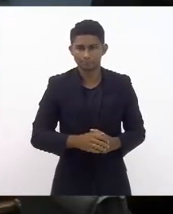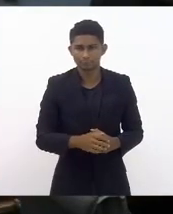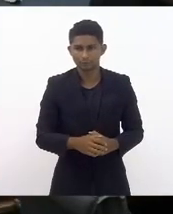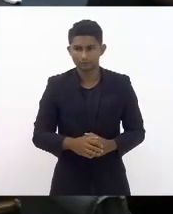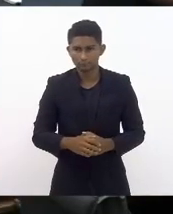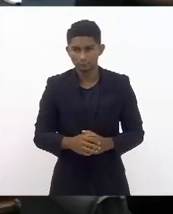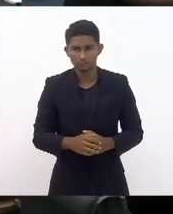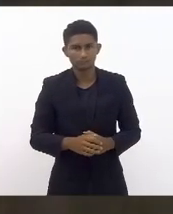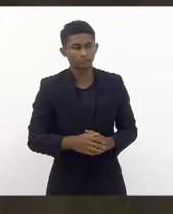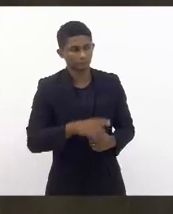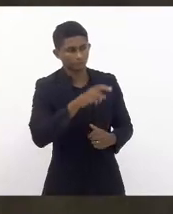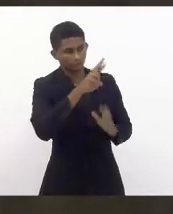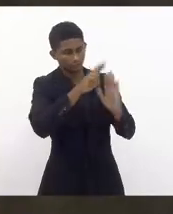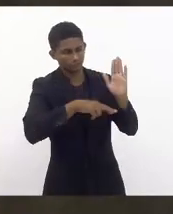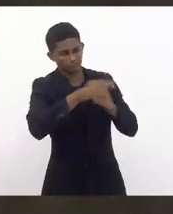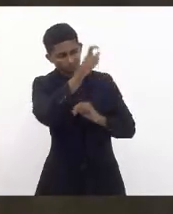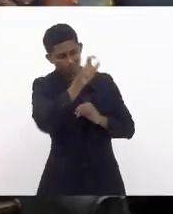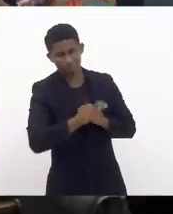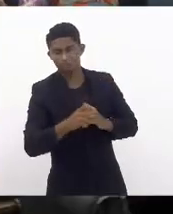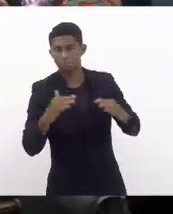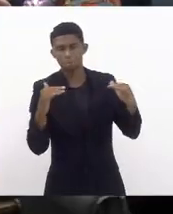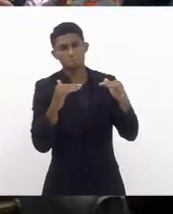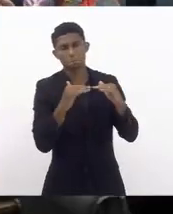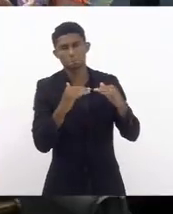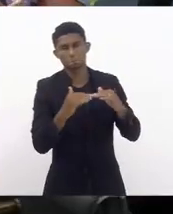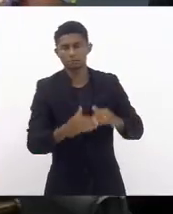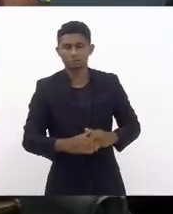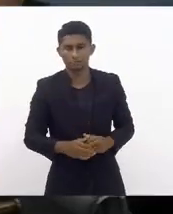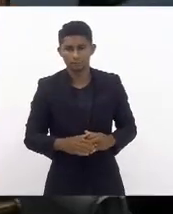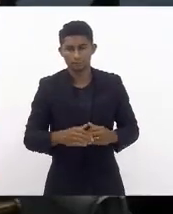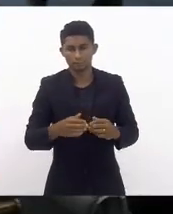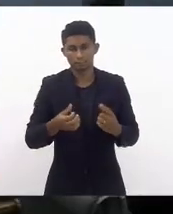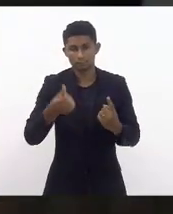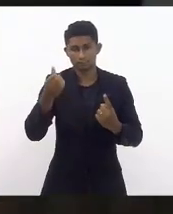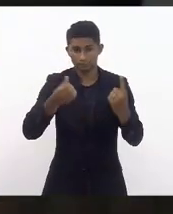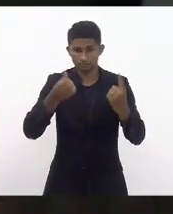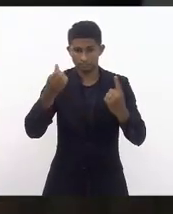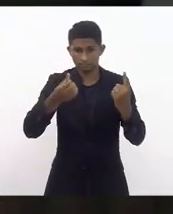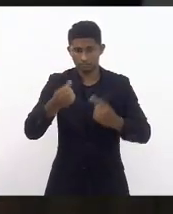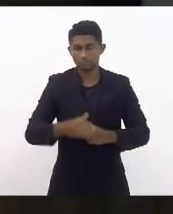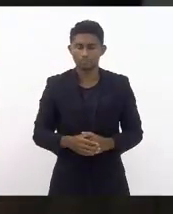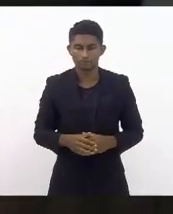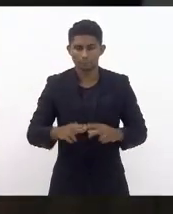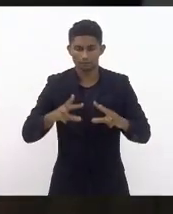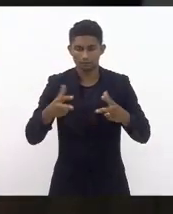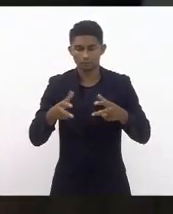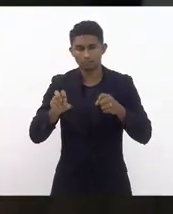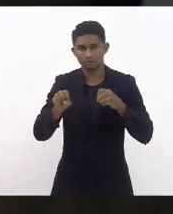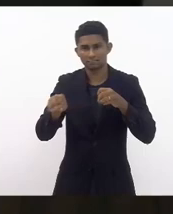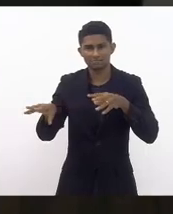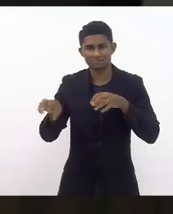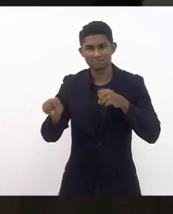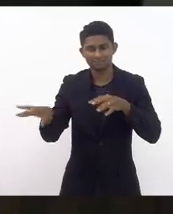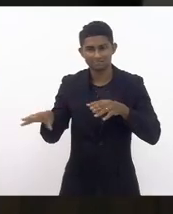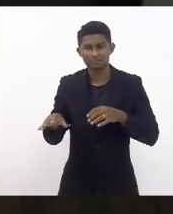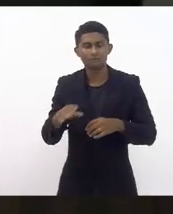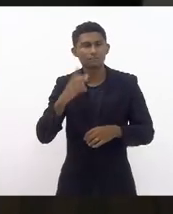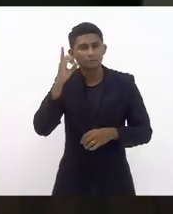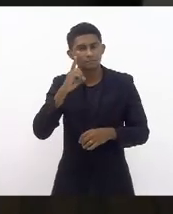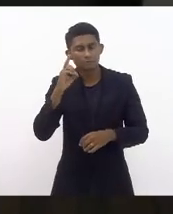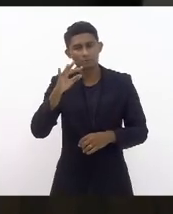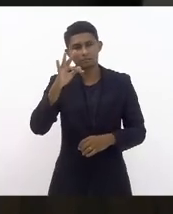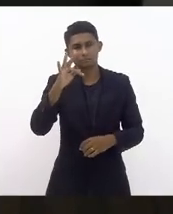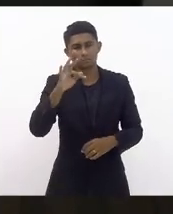Acompanho o parecer do relator da CCJ, senhor presidente. 6-1. Pela Comissão de Educação, deputado Flávio